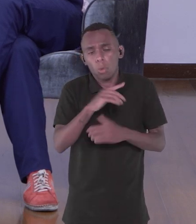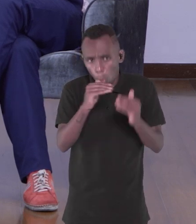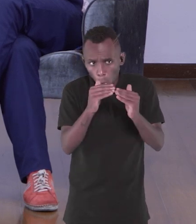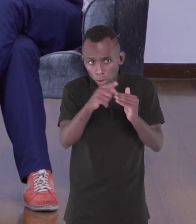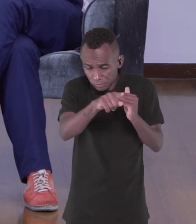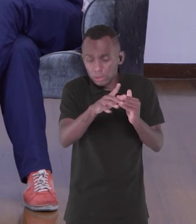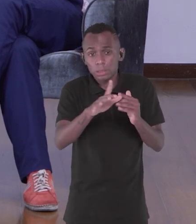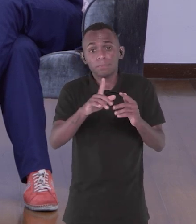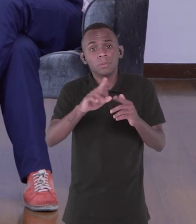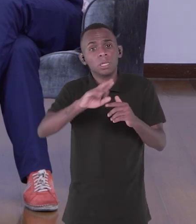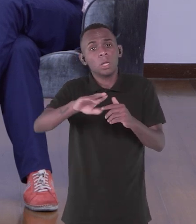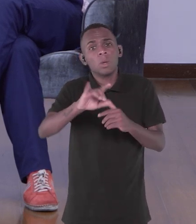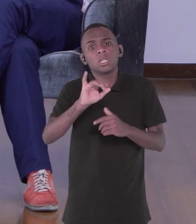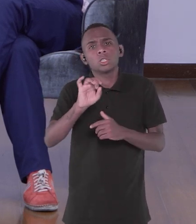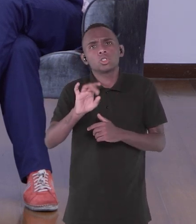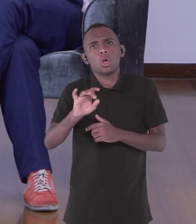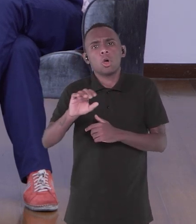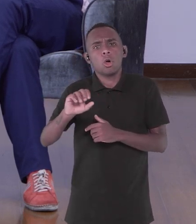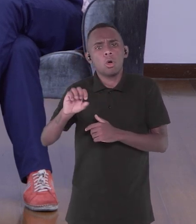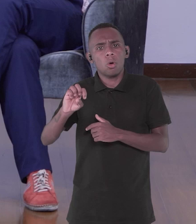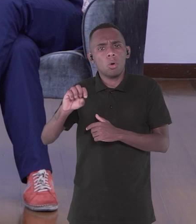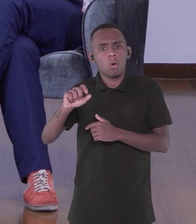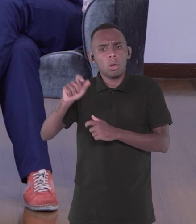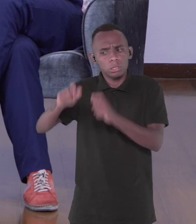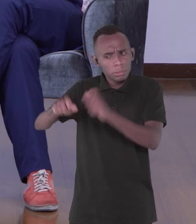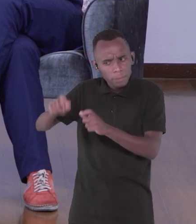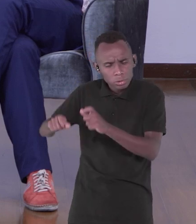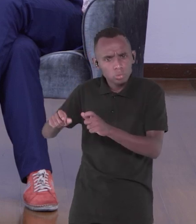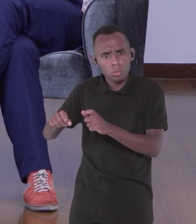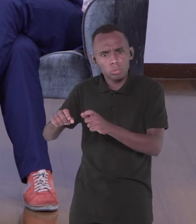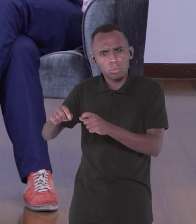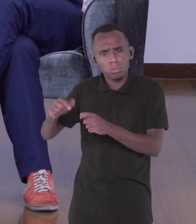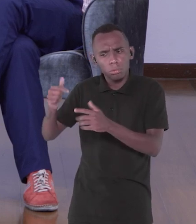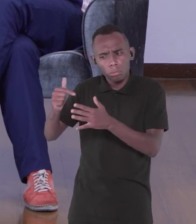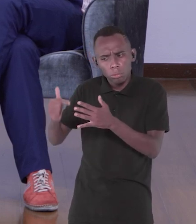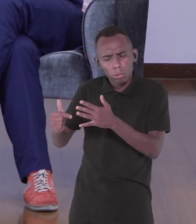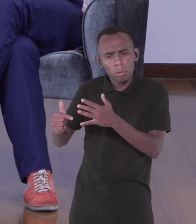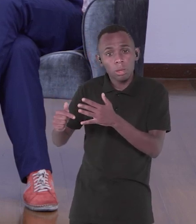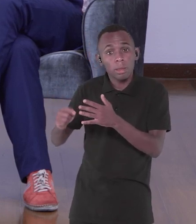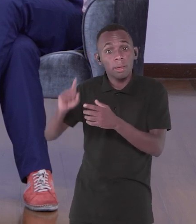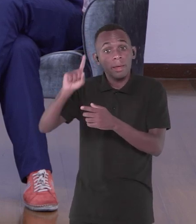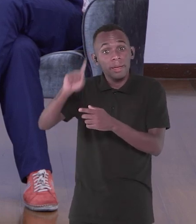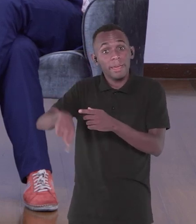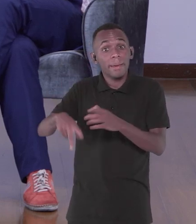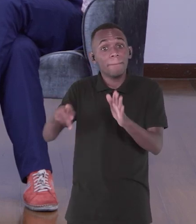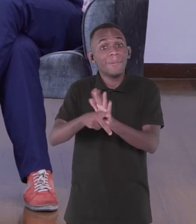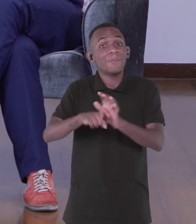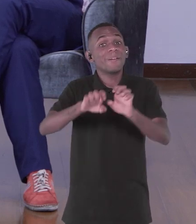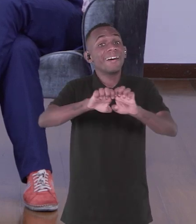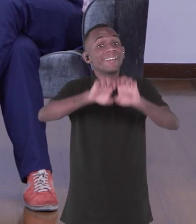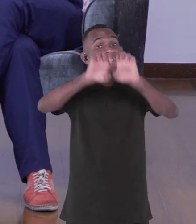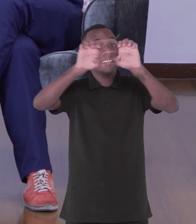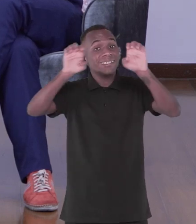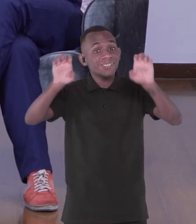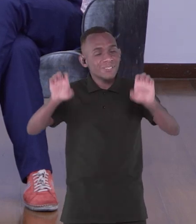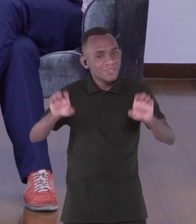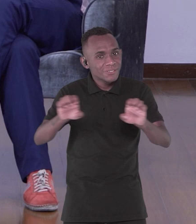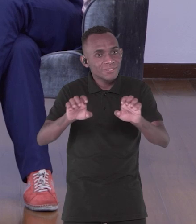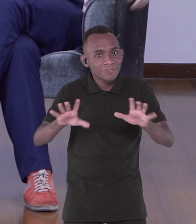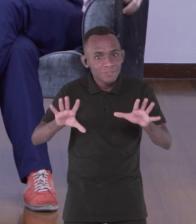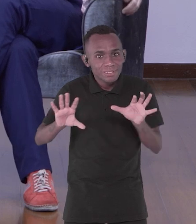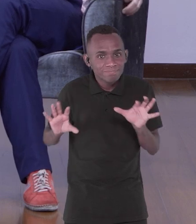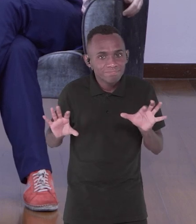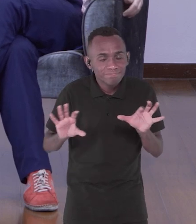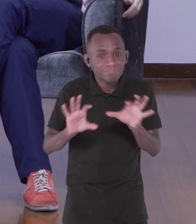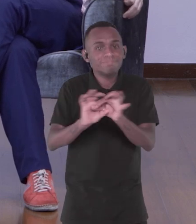não é só o Marinho, o Del Nero, o Ricardo Teixeira, o Avelange, o Blatter. É a estrutura que existe em volta para